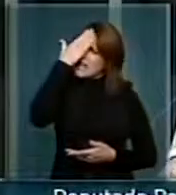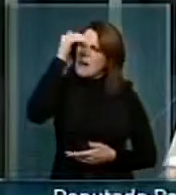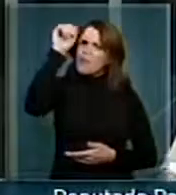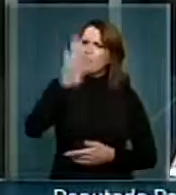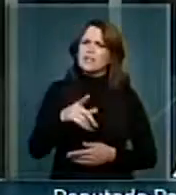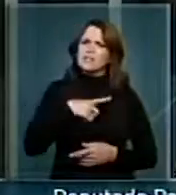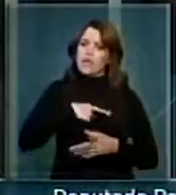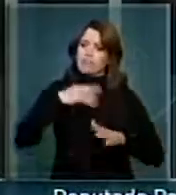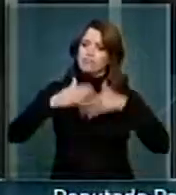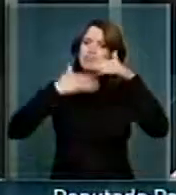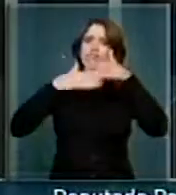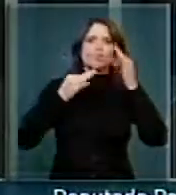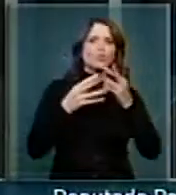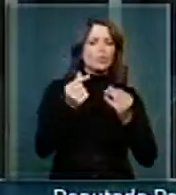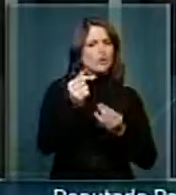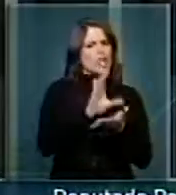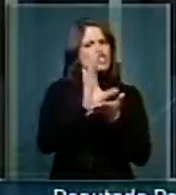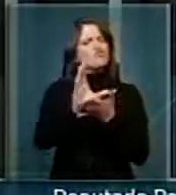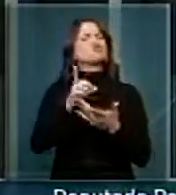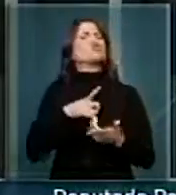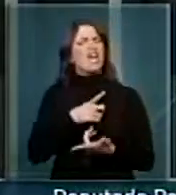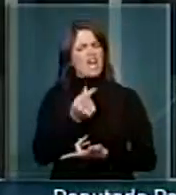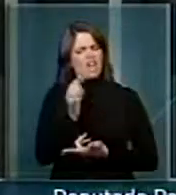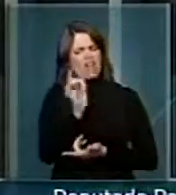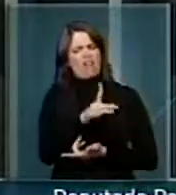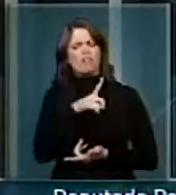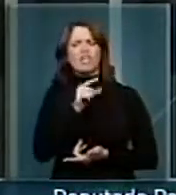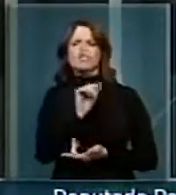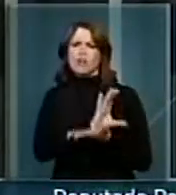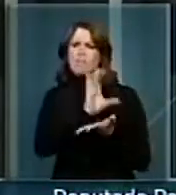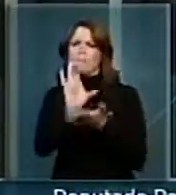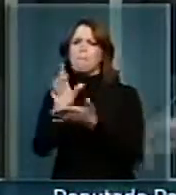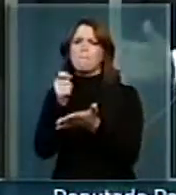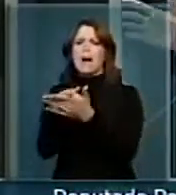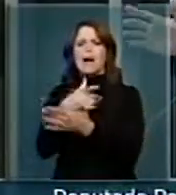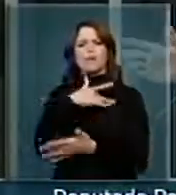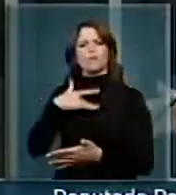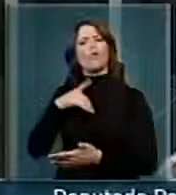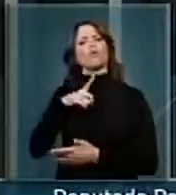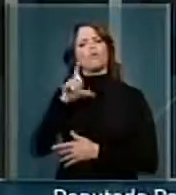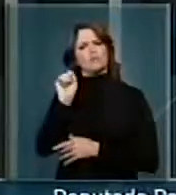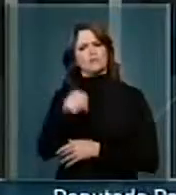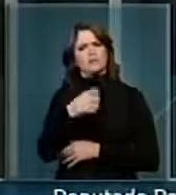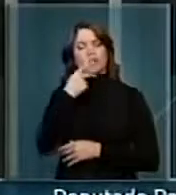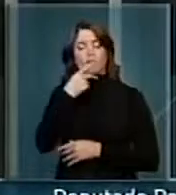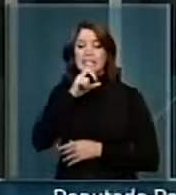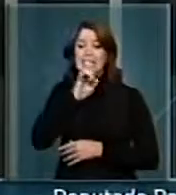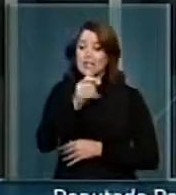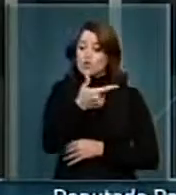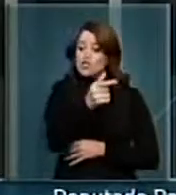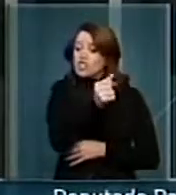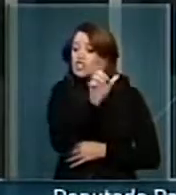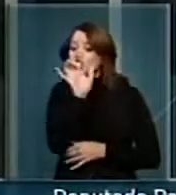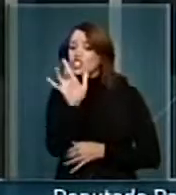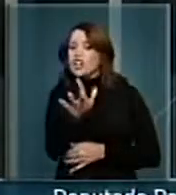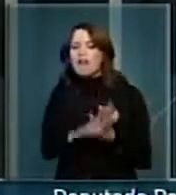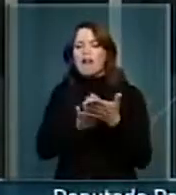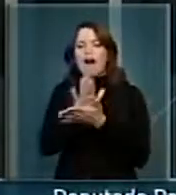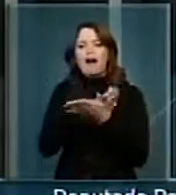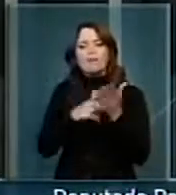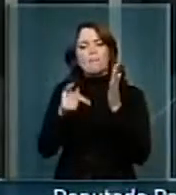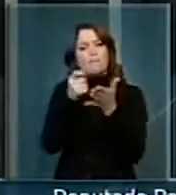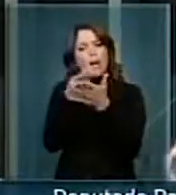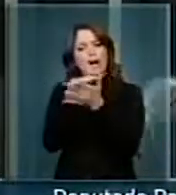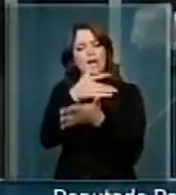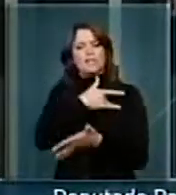de prosperidade e tem recursos abundantes para financiar a saúde. Ora, se não tivesse recursos para financiar a